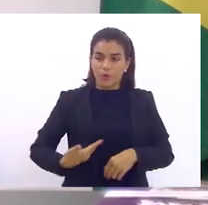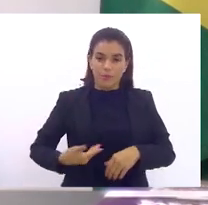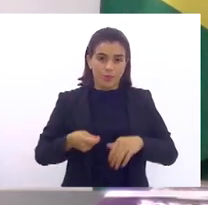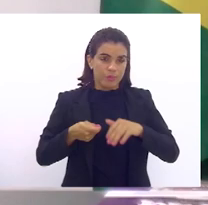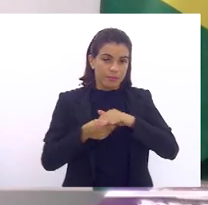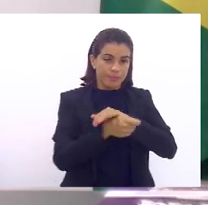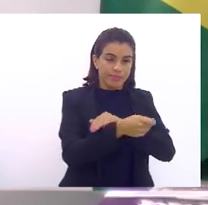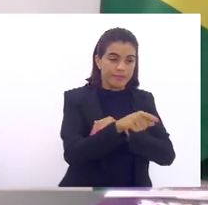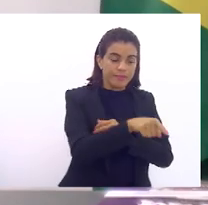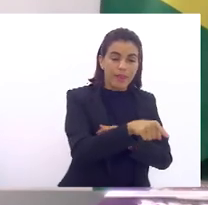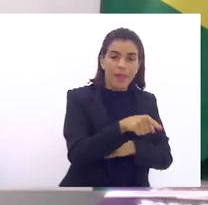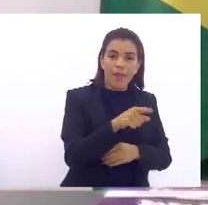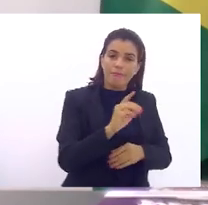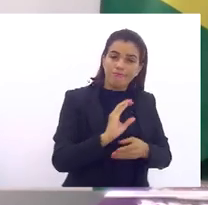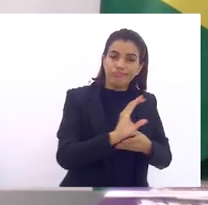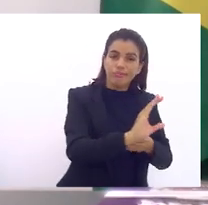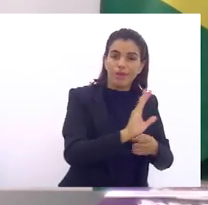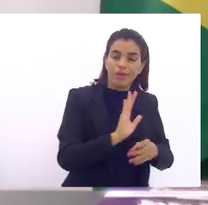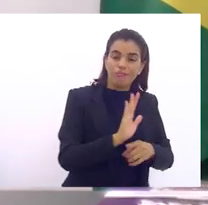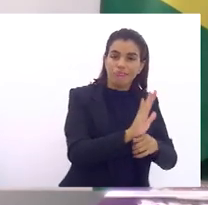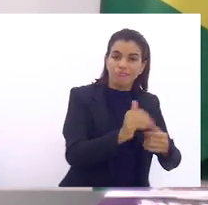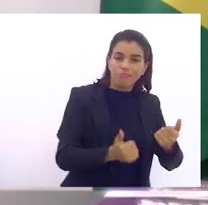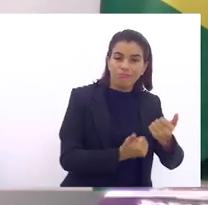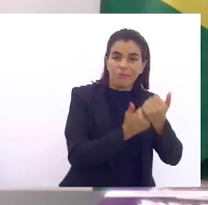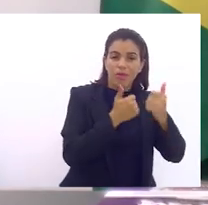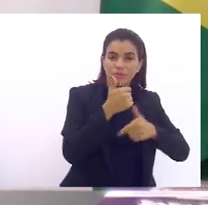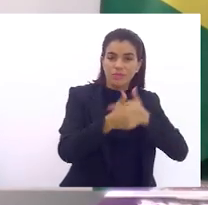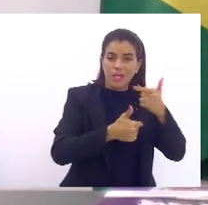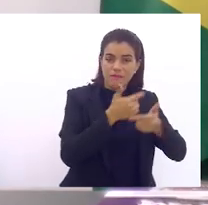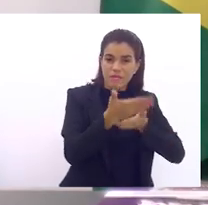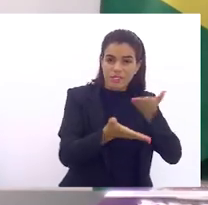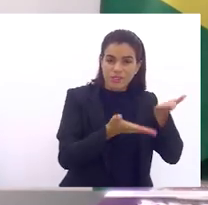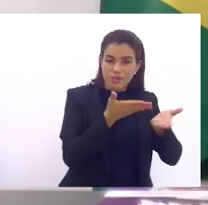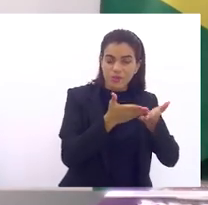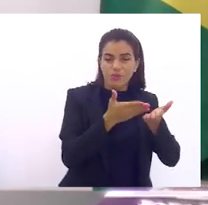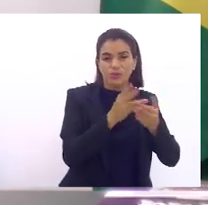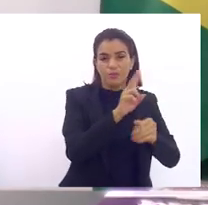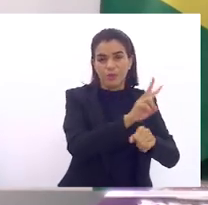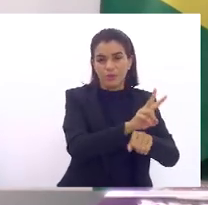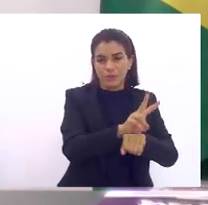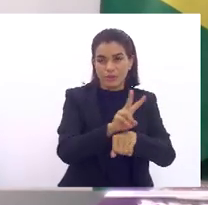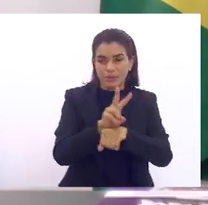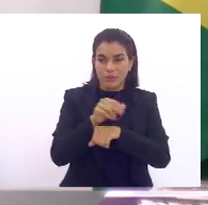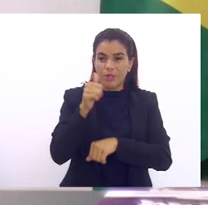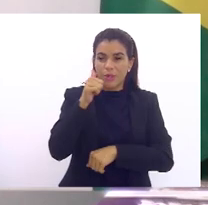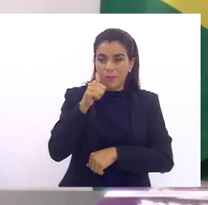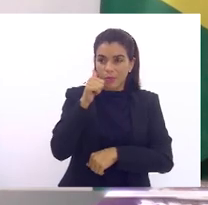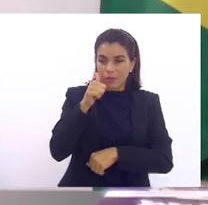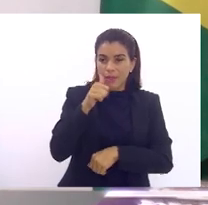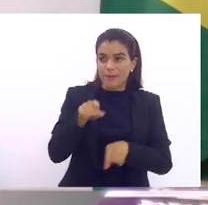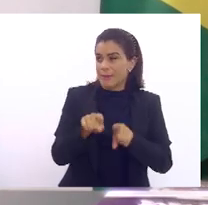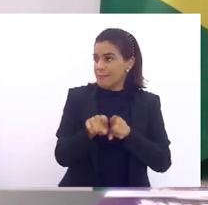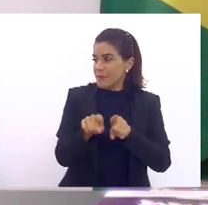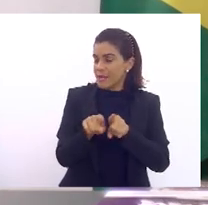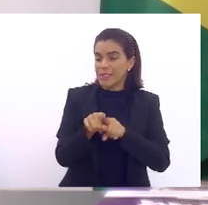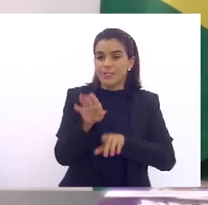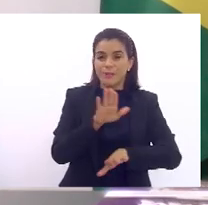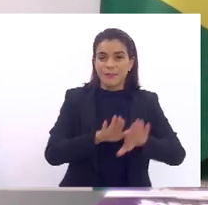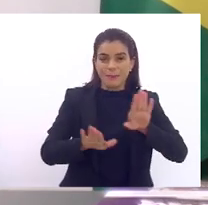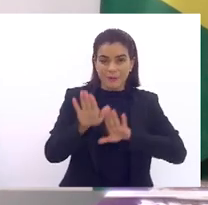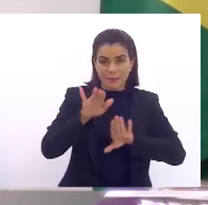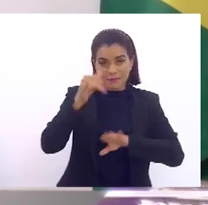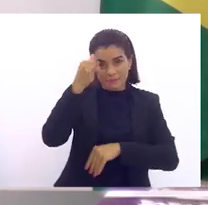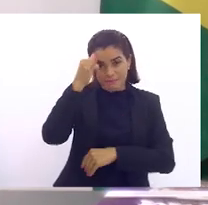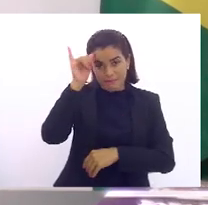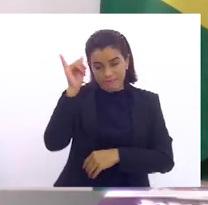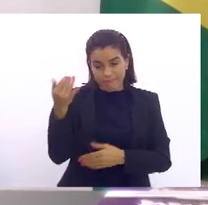de suma importância no reforço aos serviços de proteção eh a à mulher e de prevenção à violência contra a mulher